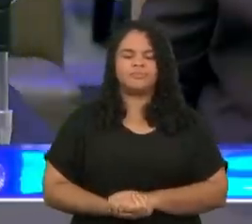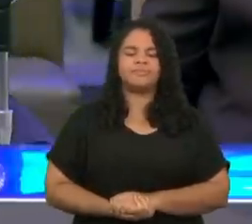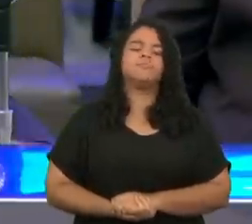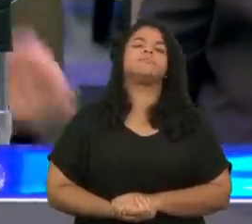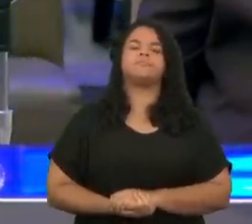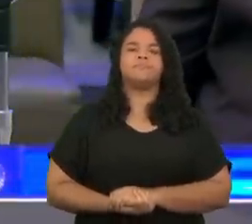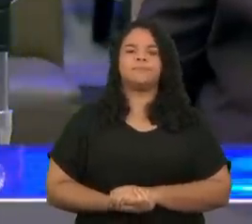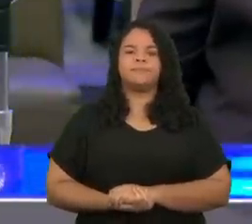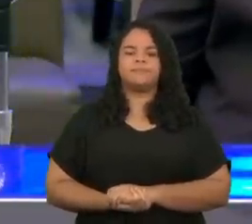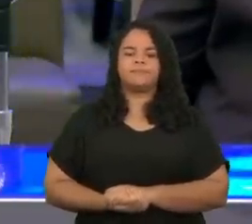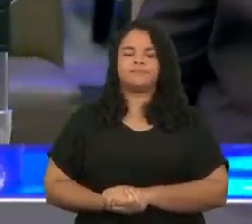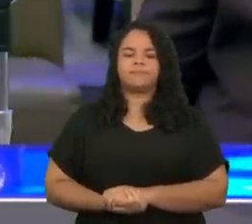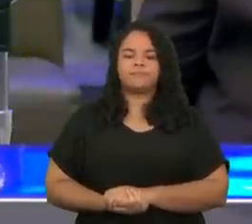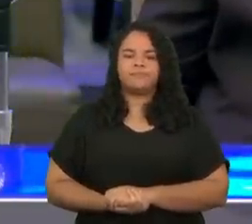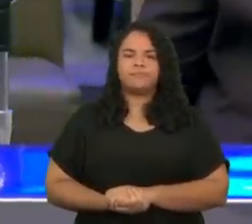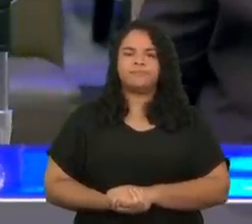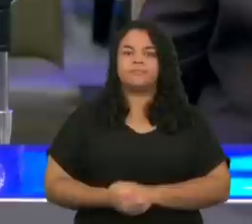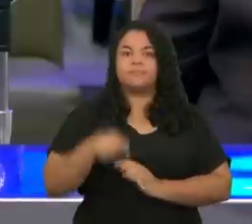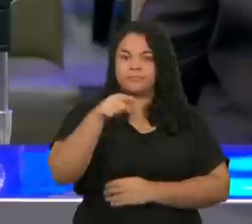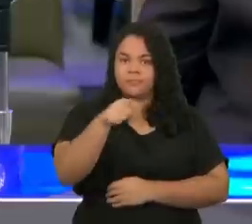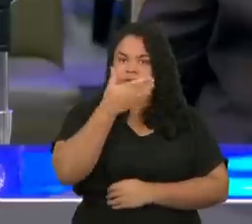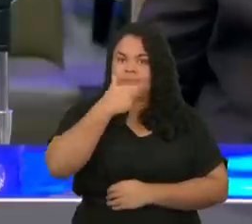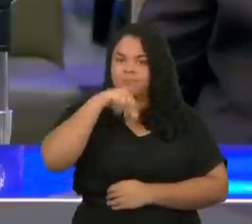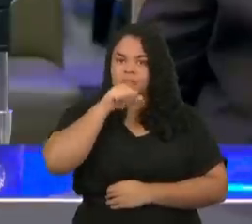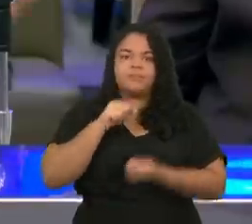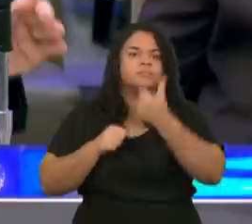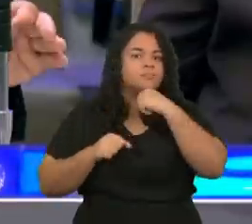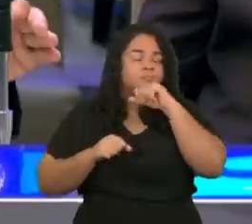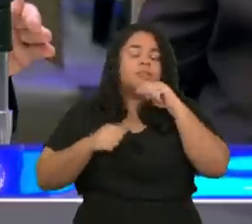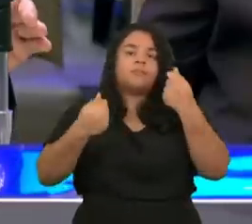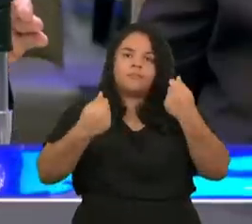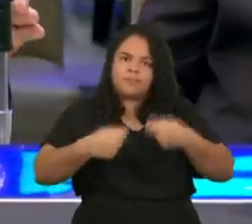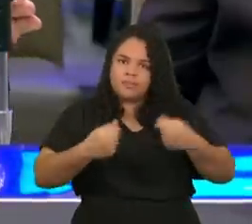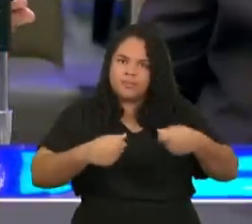para que seja amigo dos seus filhos você tem que estabelecer critérios